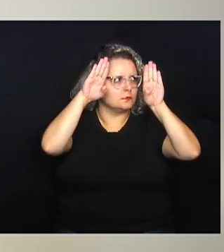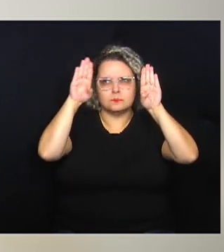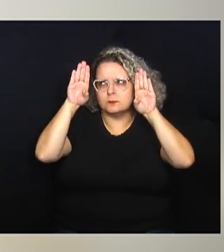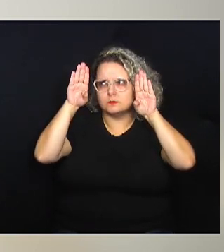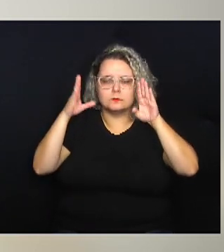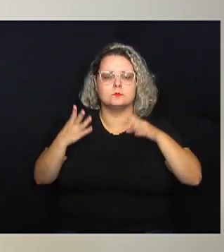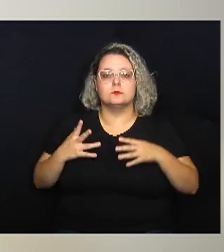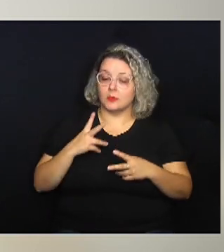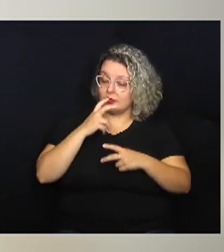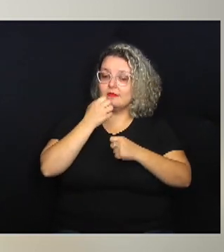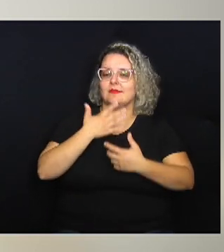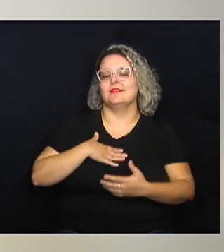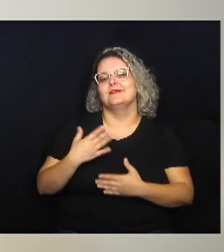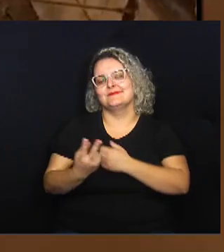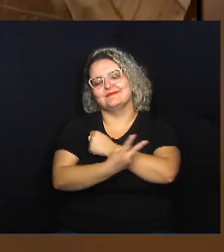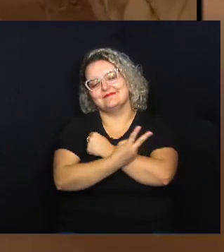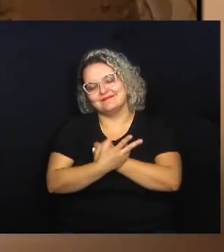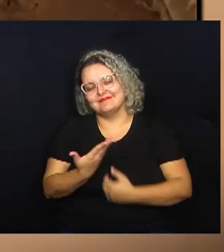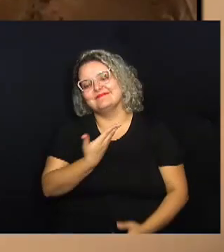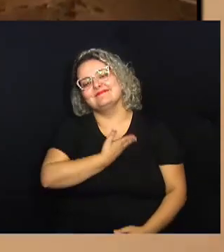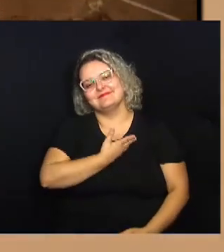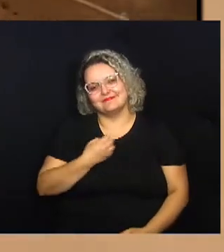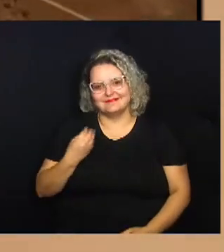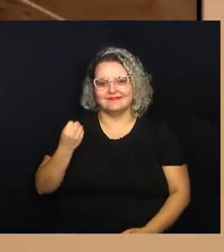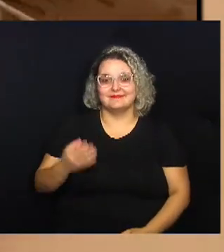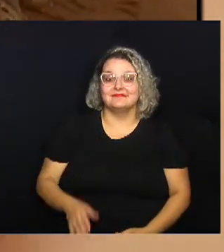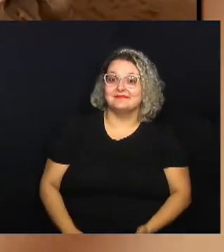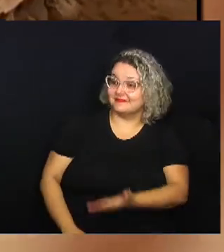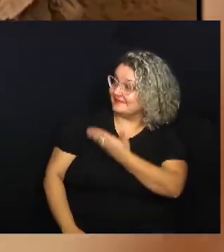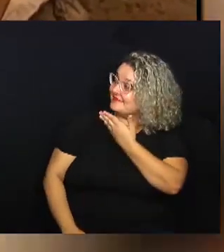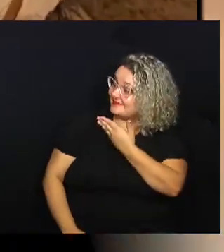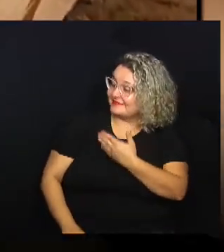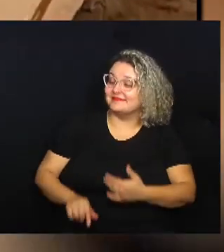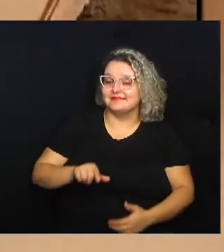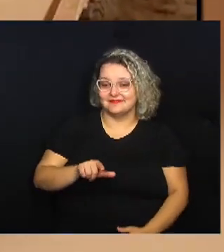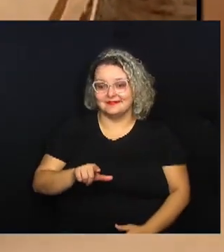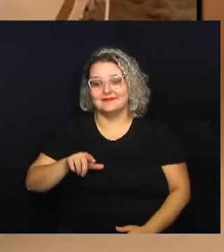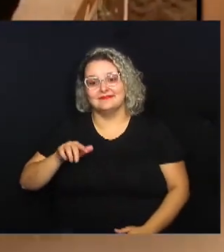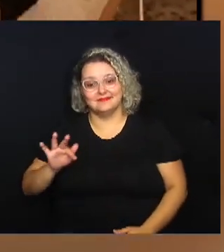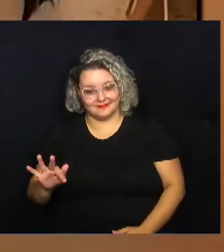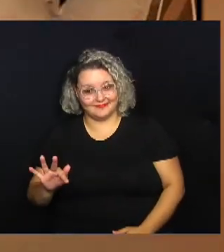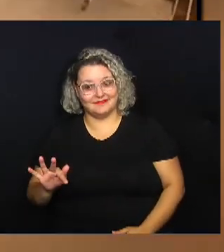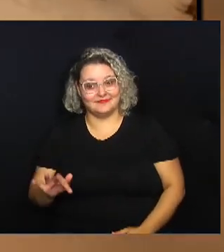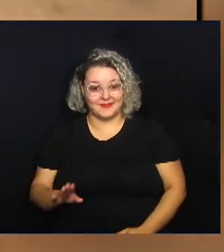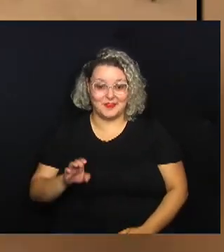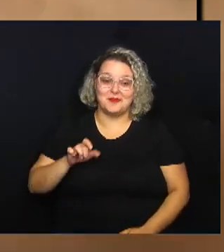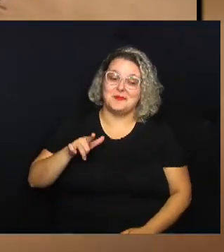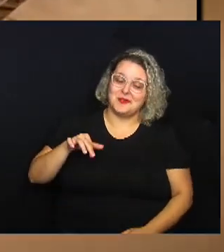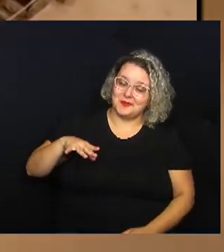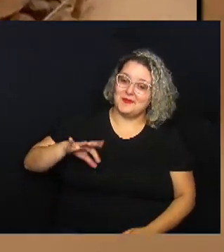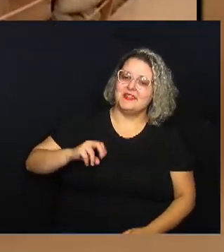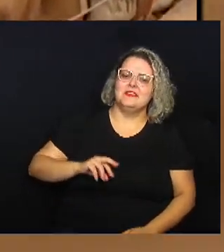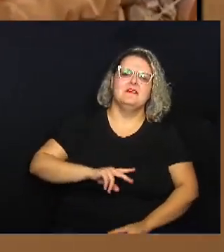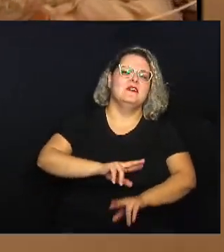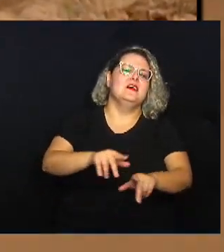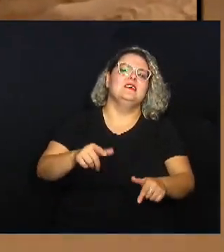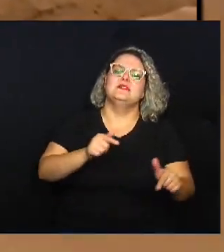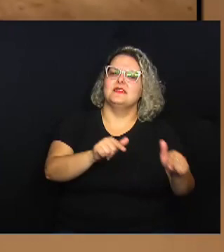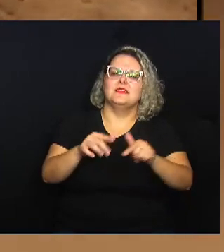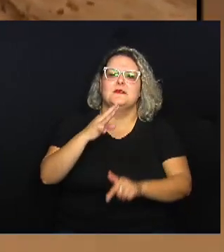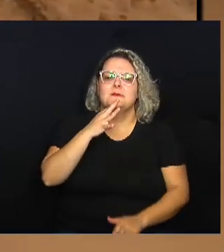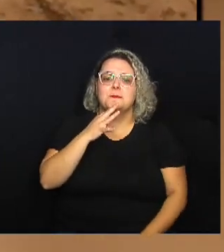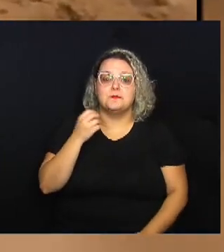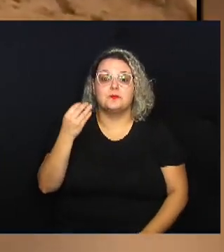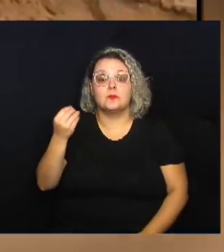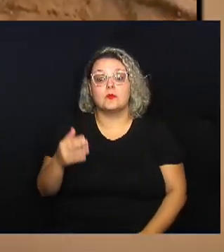e ele é meu grande amigo na viagem ele f e Belmiro Ainda tem muito lugar para conhecer a viagem deve